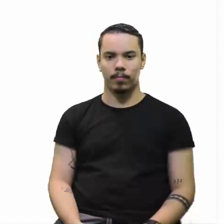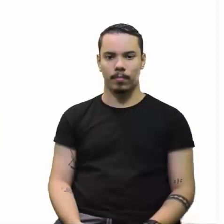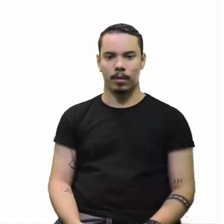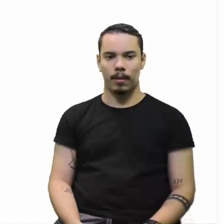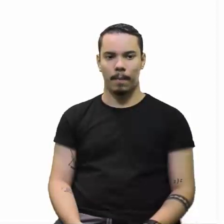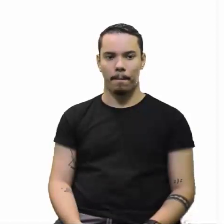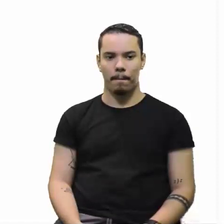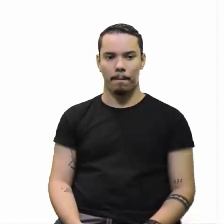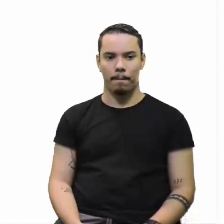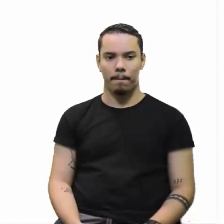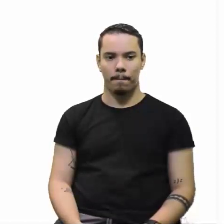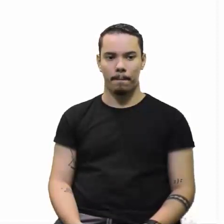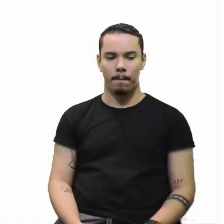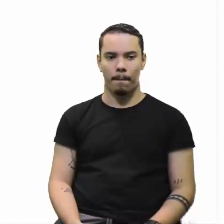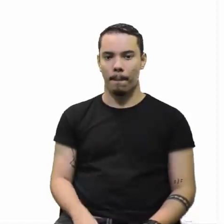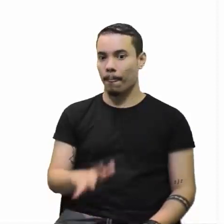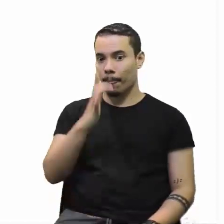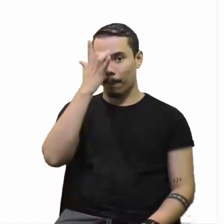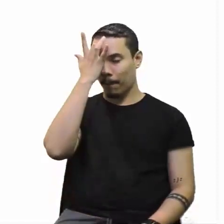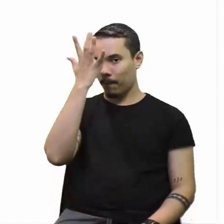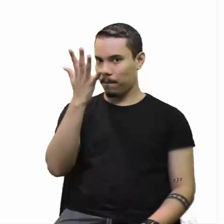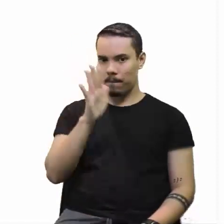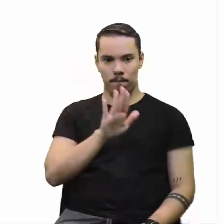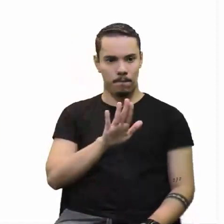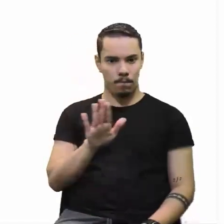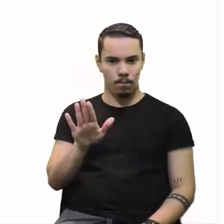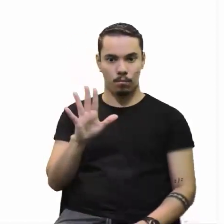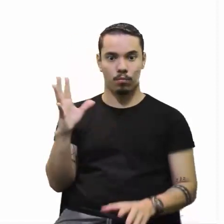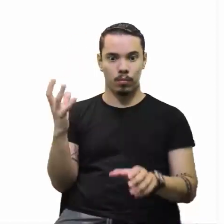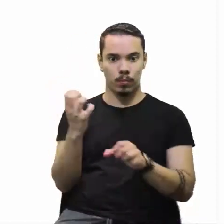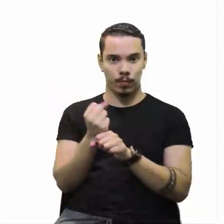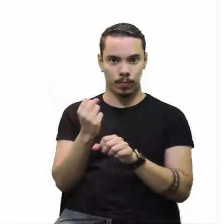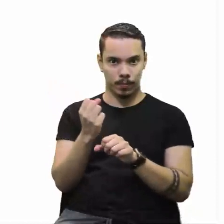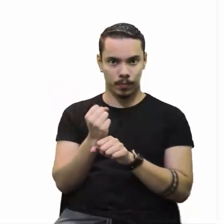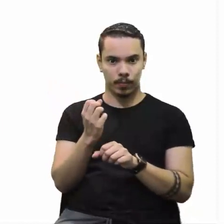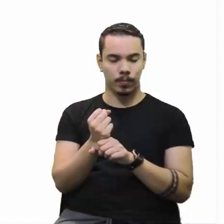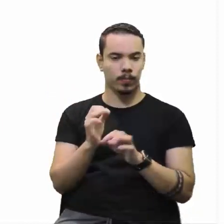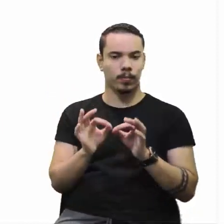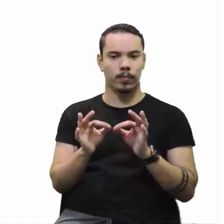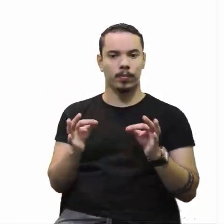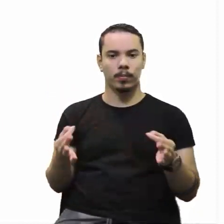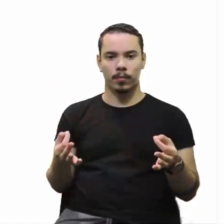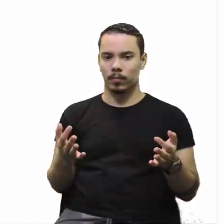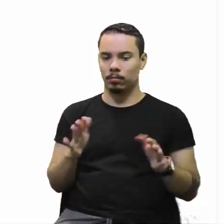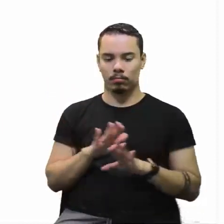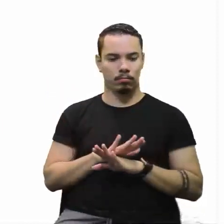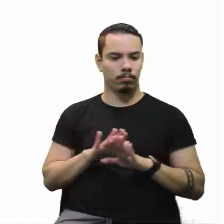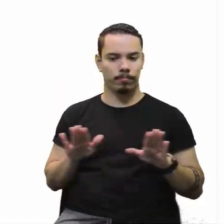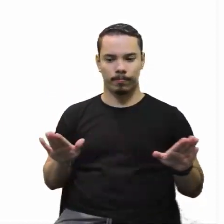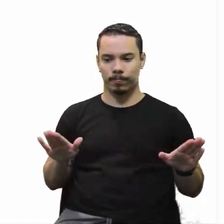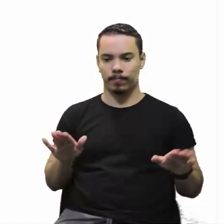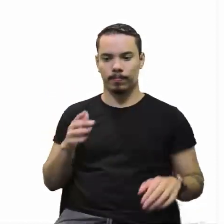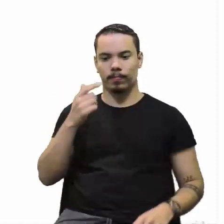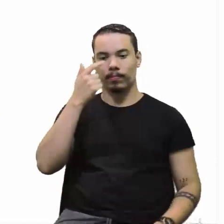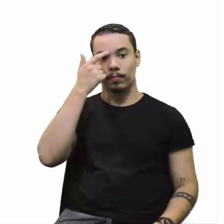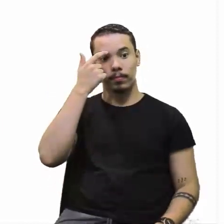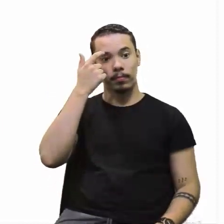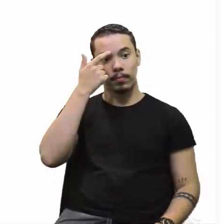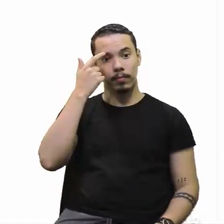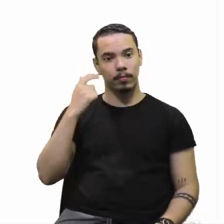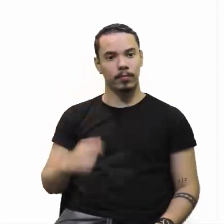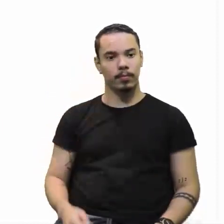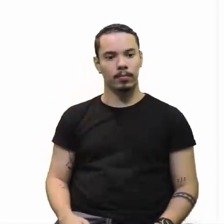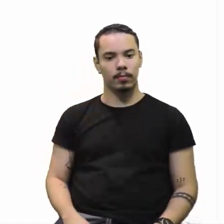Então, a questão bem é só mesmo de achar, cálculo simples, multiplicação e divisão, e acha o resultado.